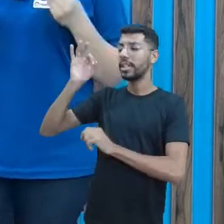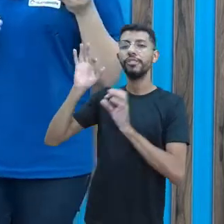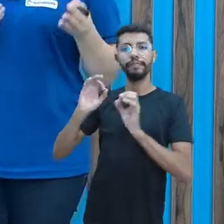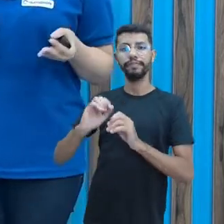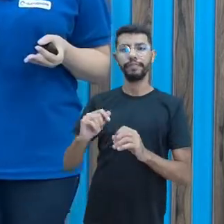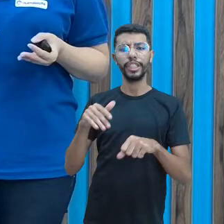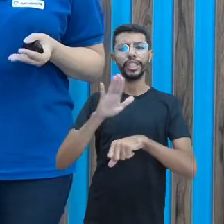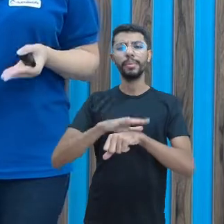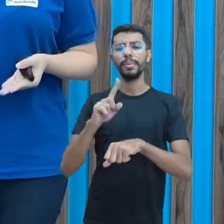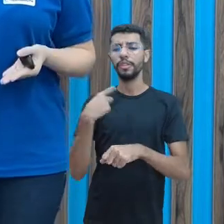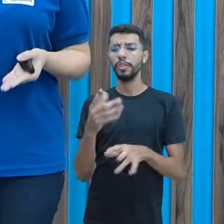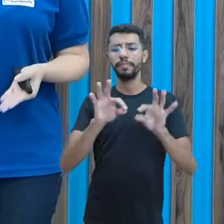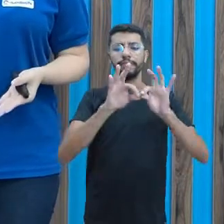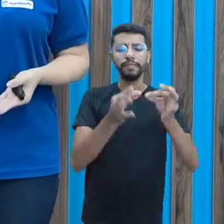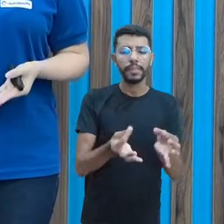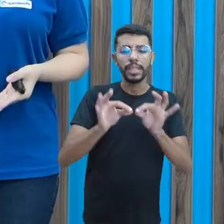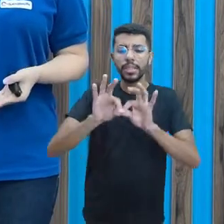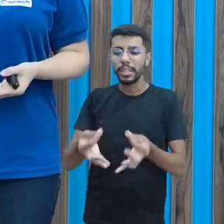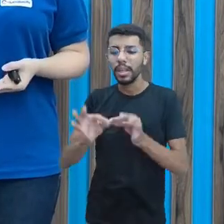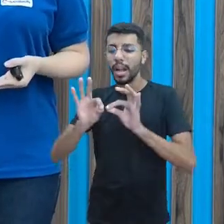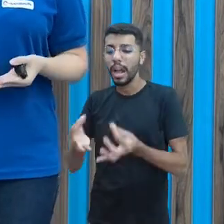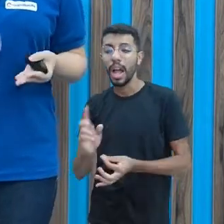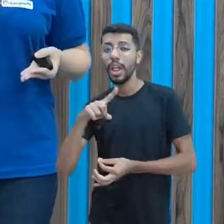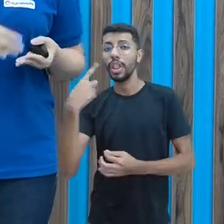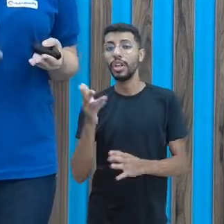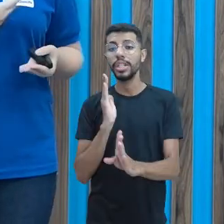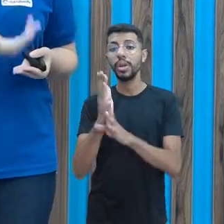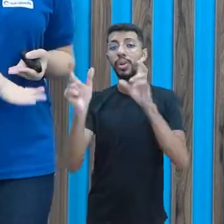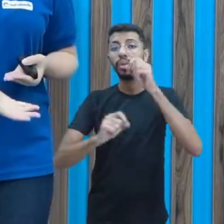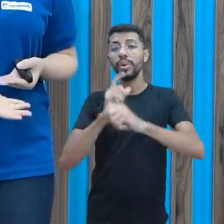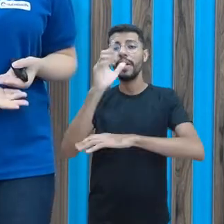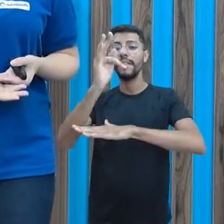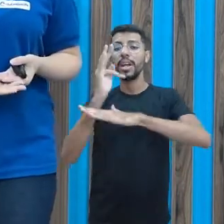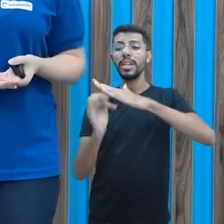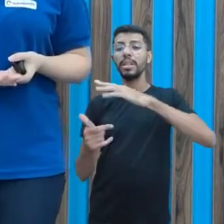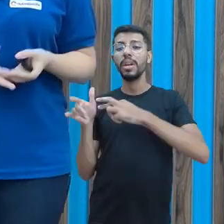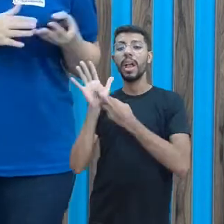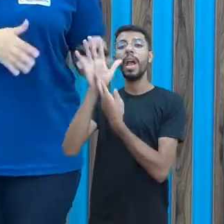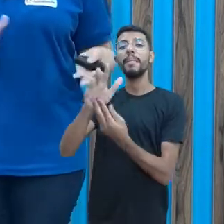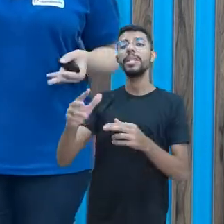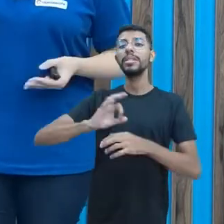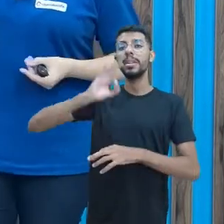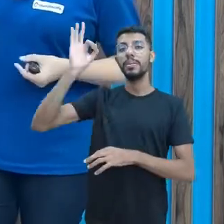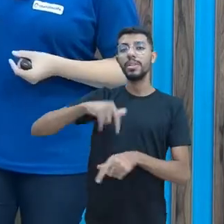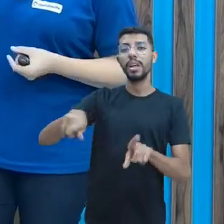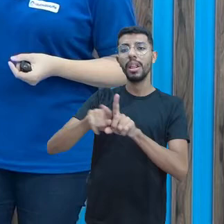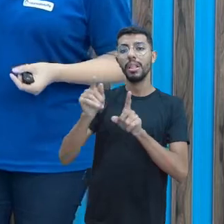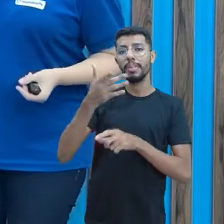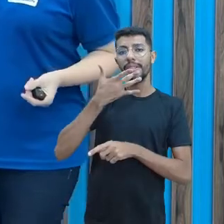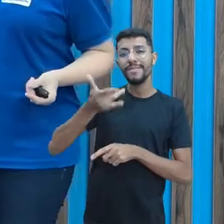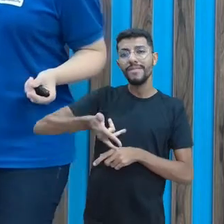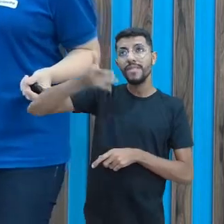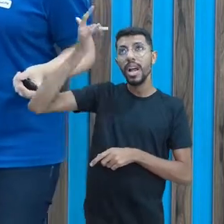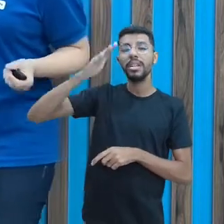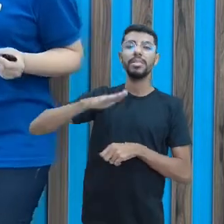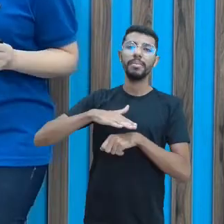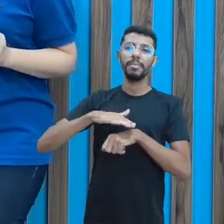vai simplificando, a gente encontra frações que representam aquela porcentagem e facilitam esse cálculo, tá